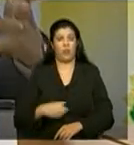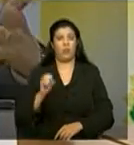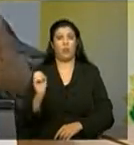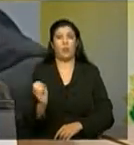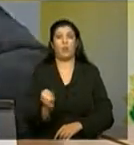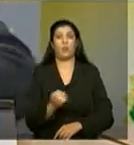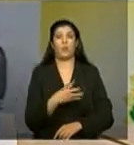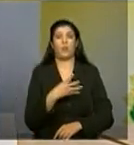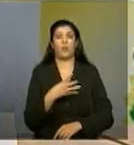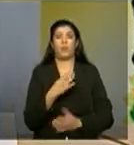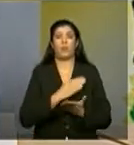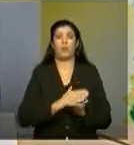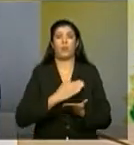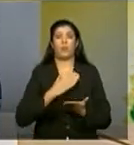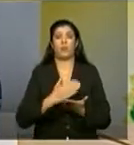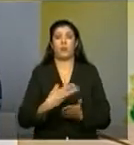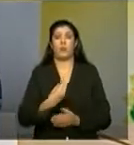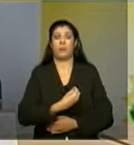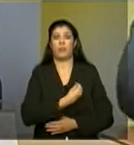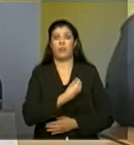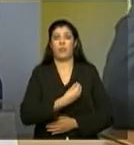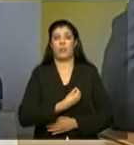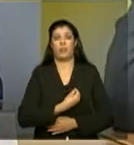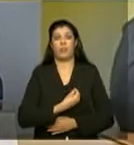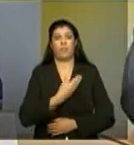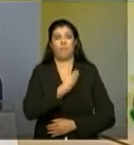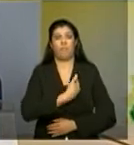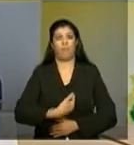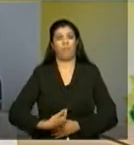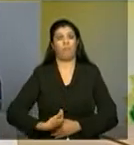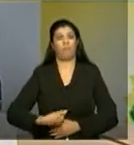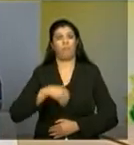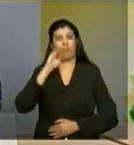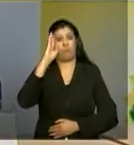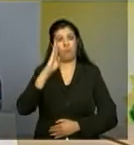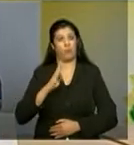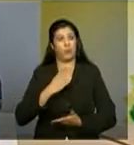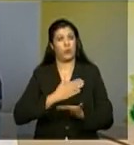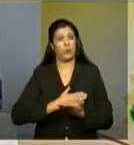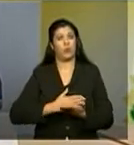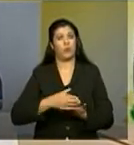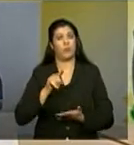fase na vida pública brasileira que ali teve disso